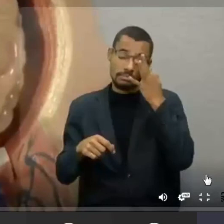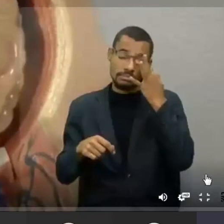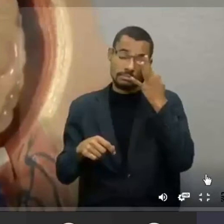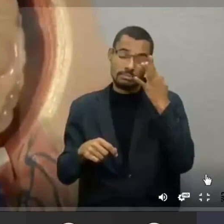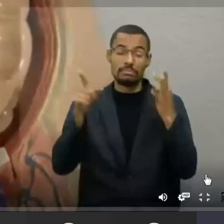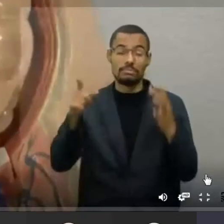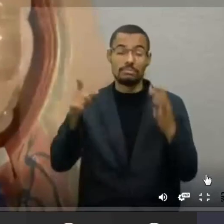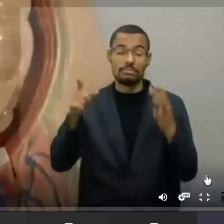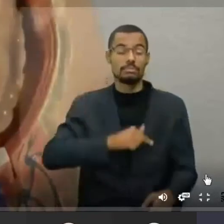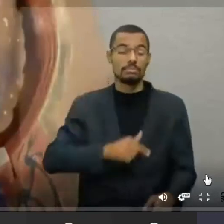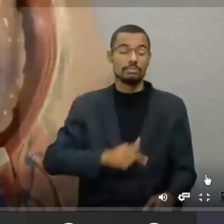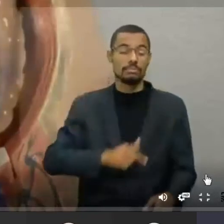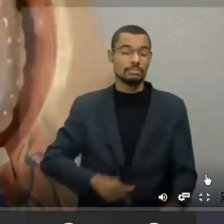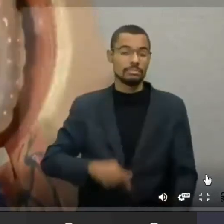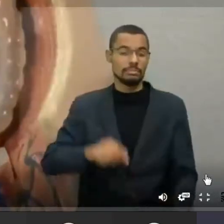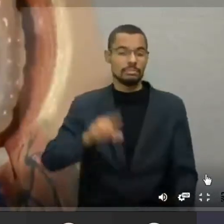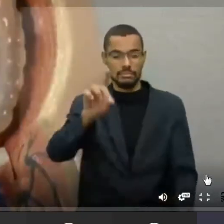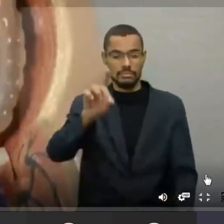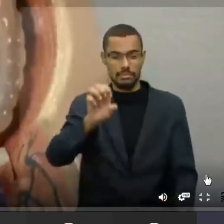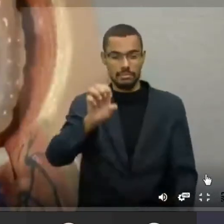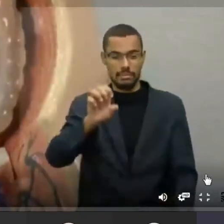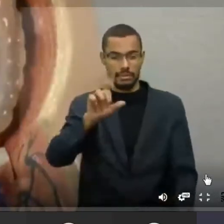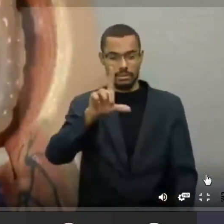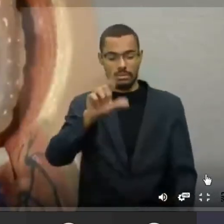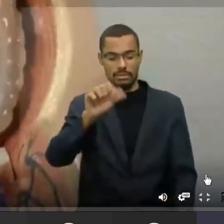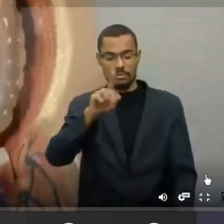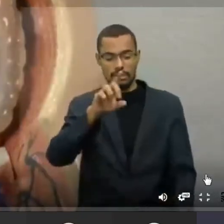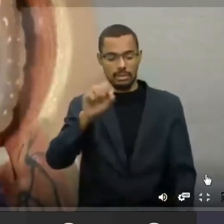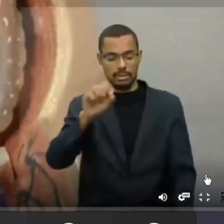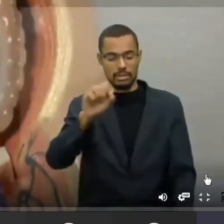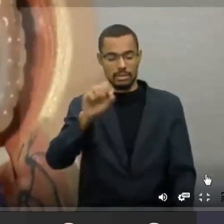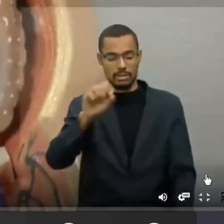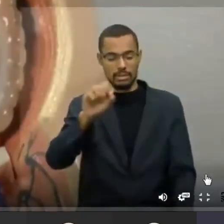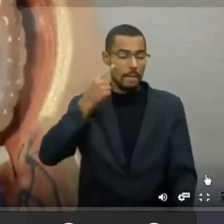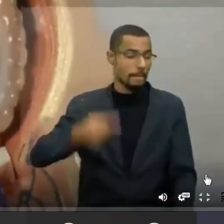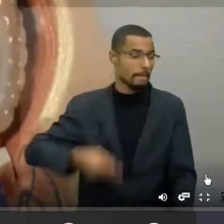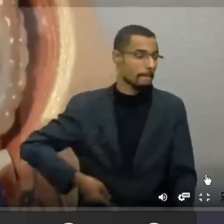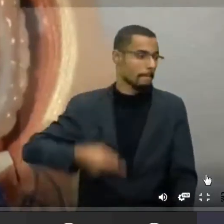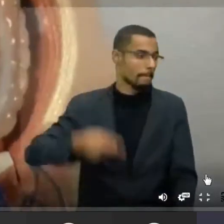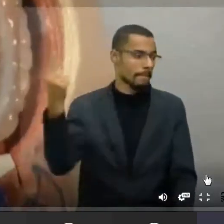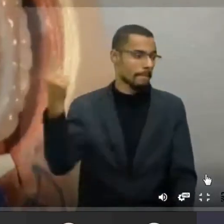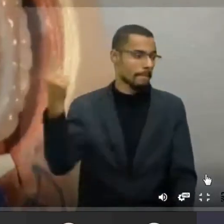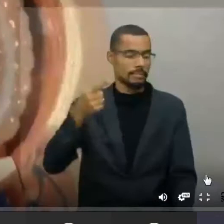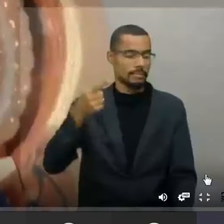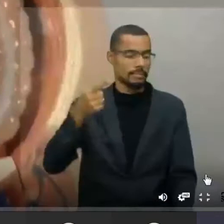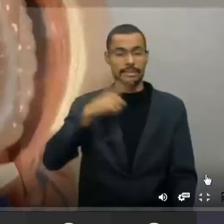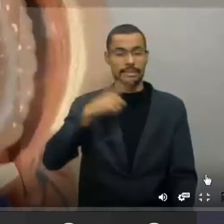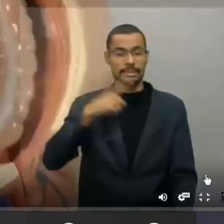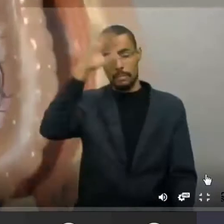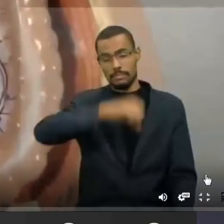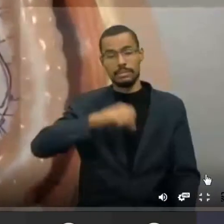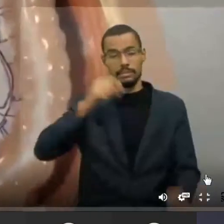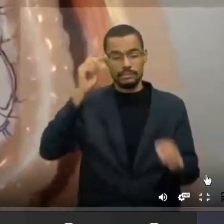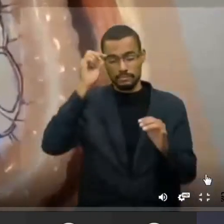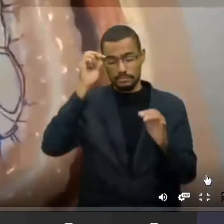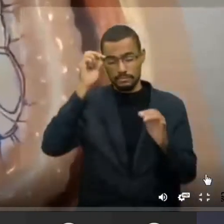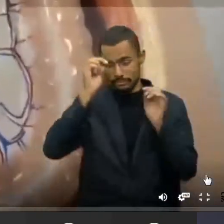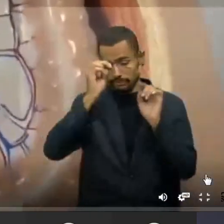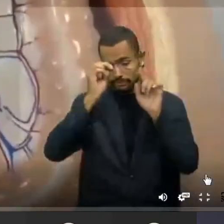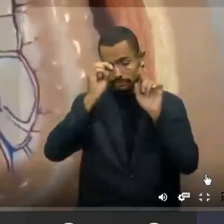O intestino delgado, então, nós temos que a primeira porção do intestino delgado ali, que